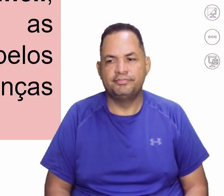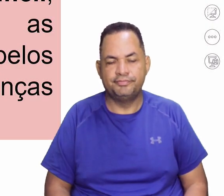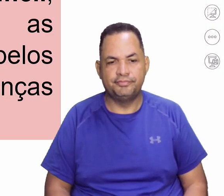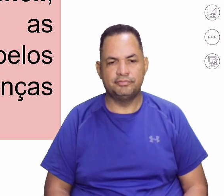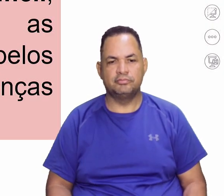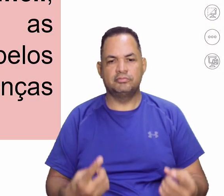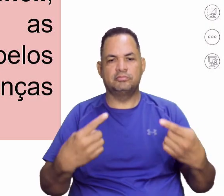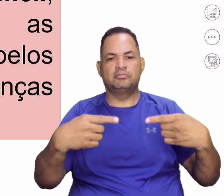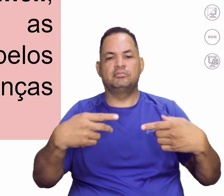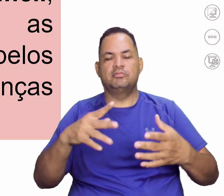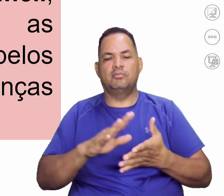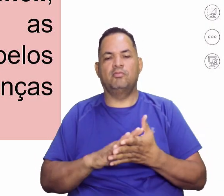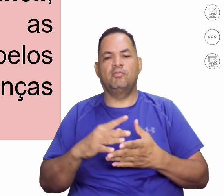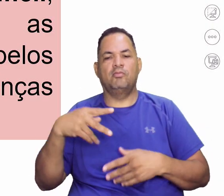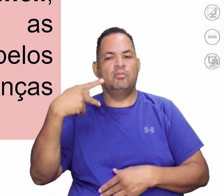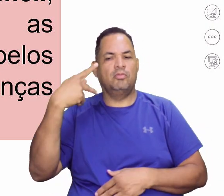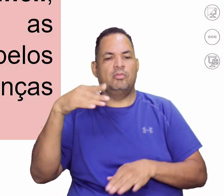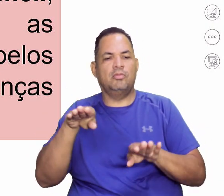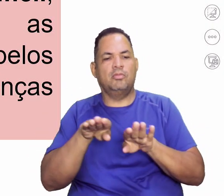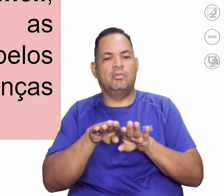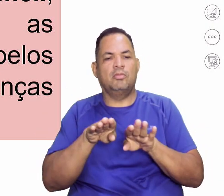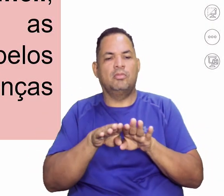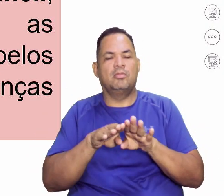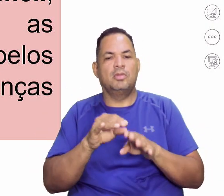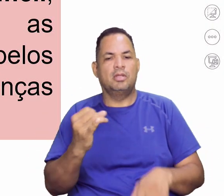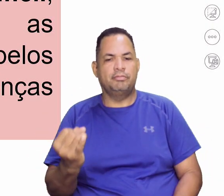Os desafios políticos também foram